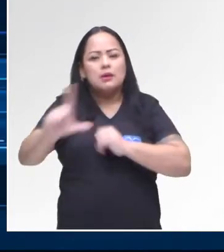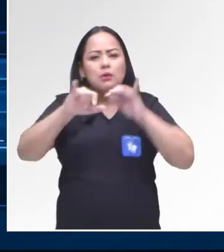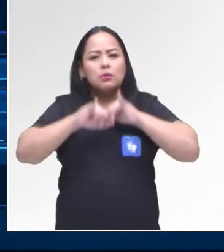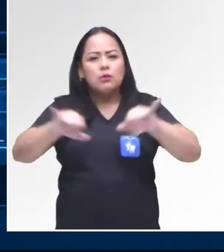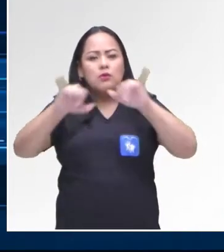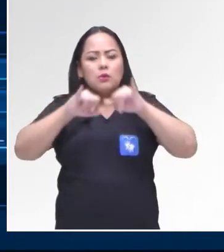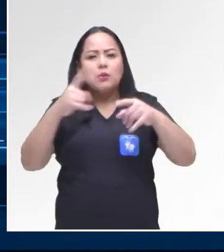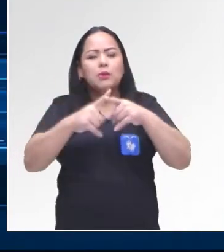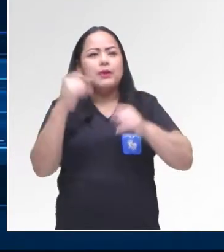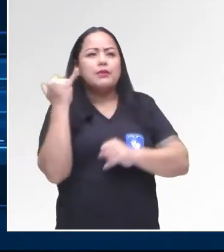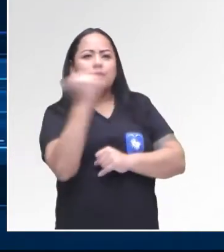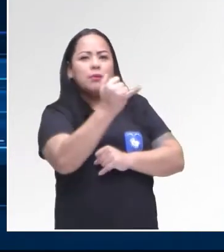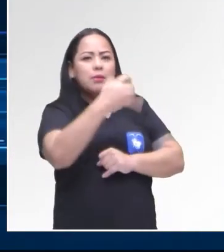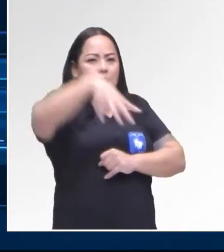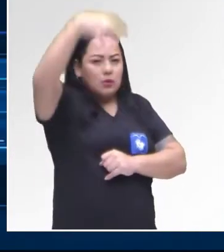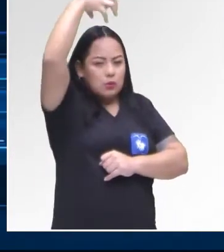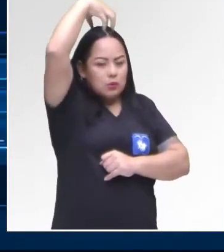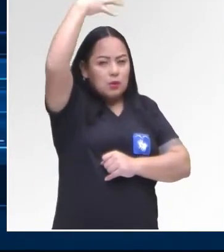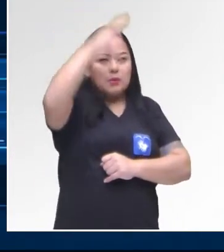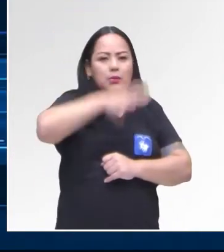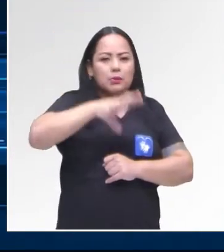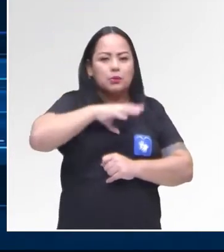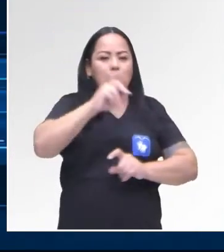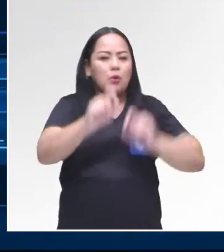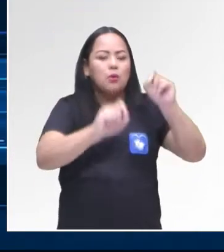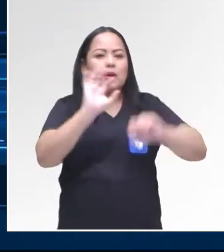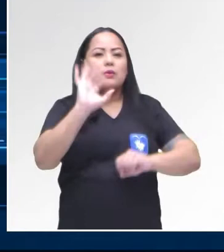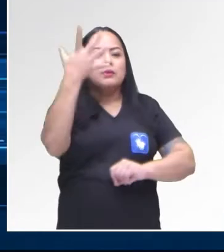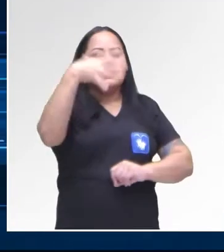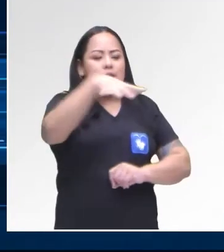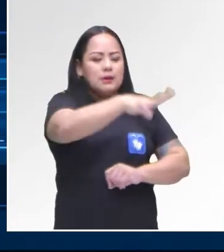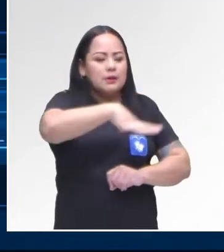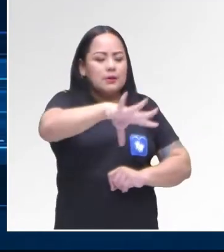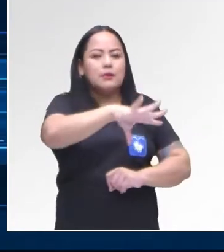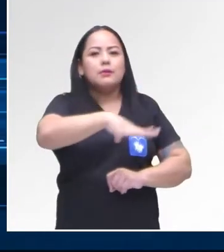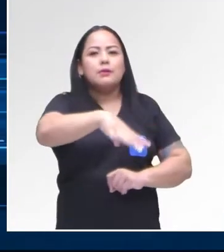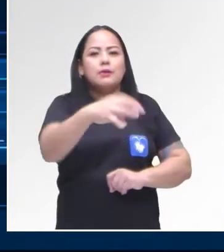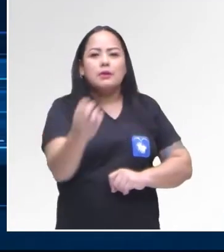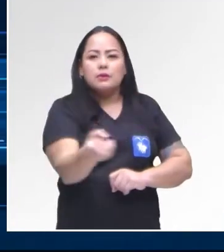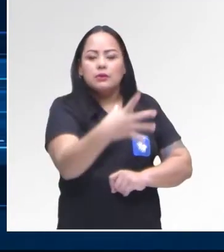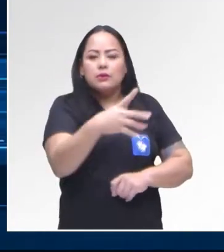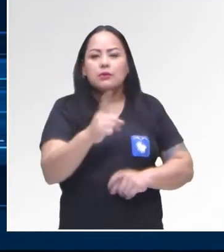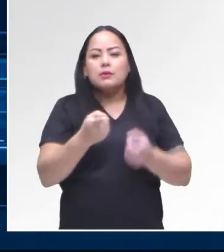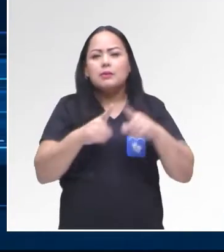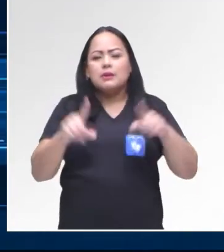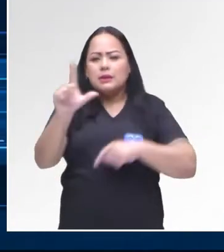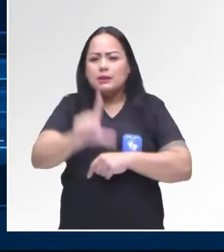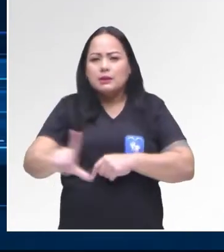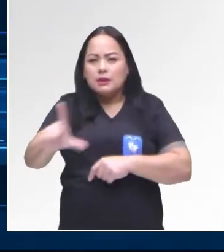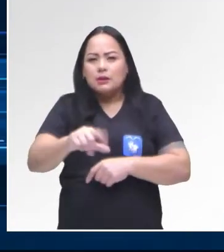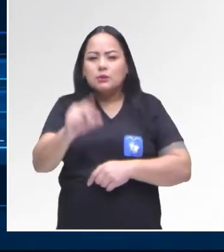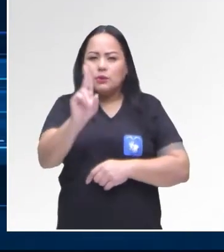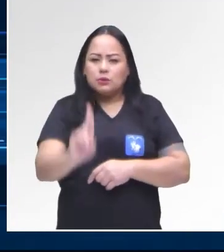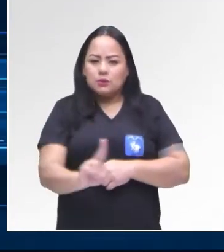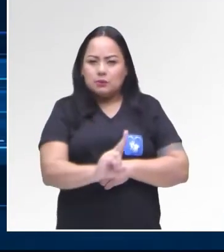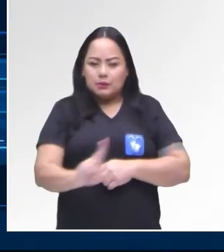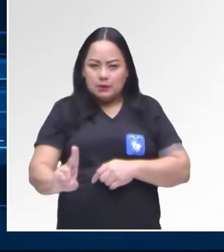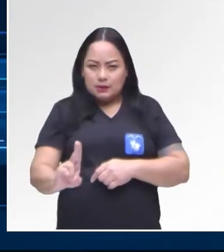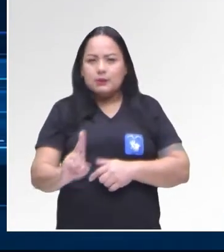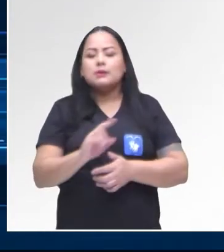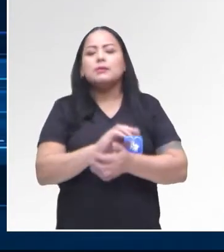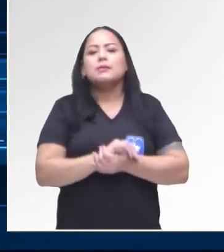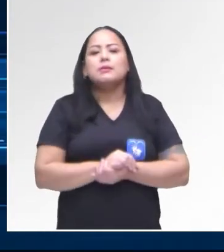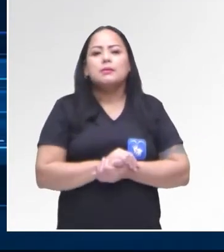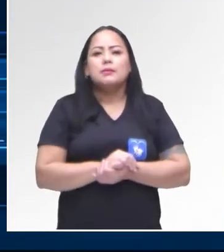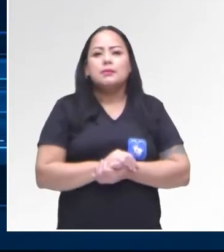coroa portuguesa, o que acontecia nas novas terras. A literatura dos jesuítas, dos padres jesuítas,